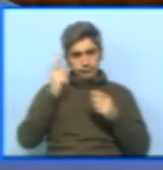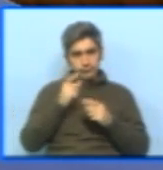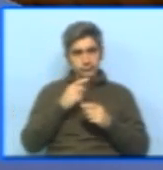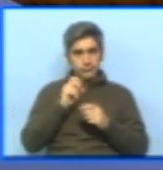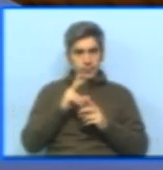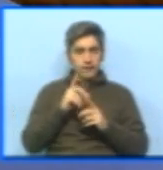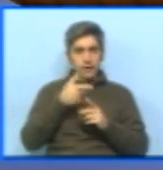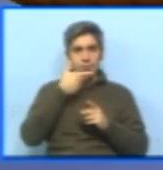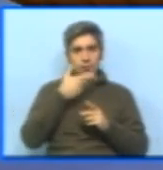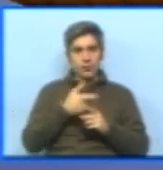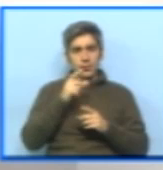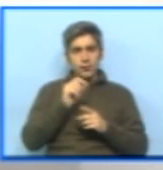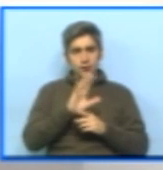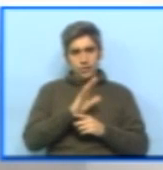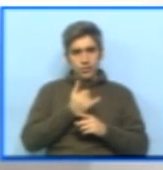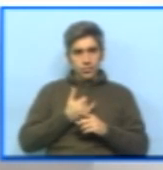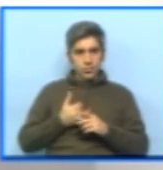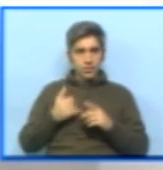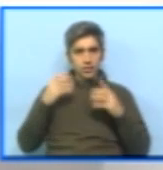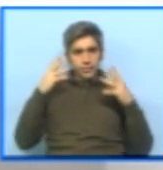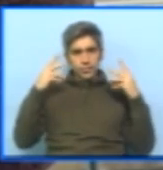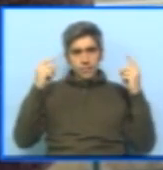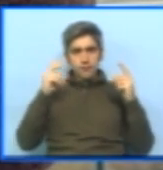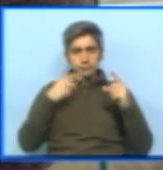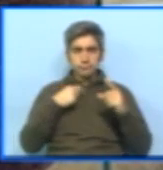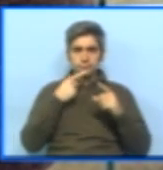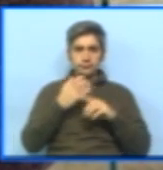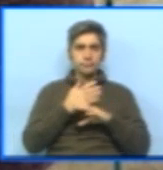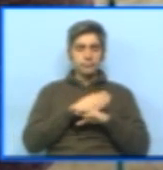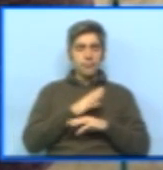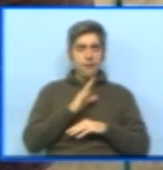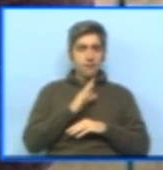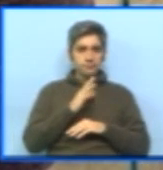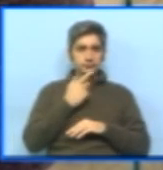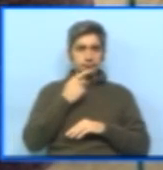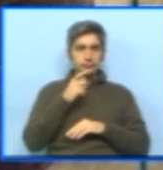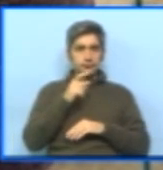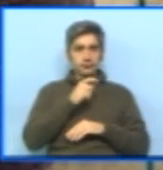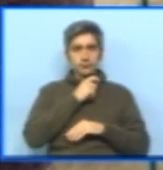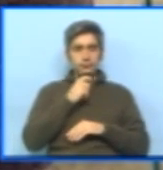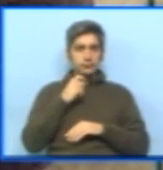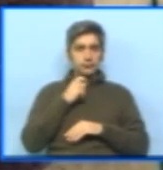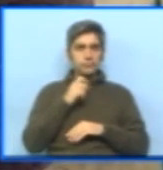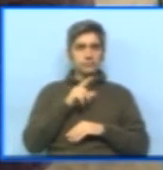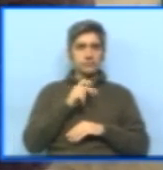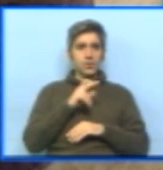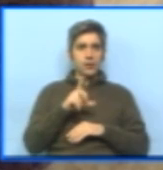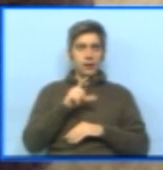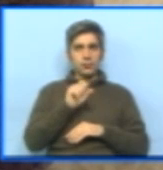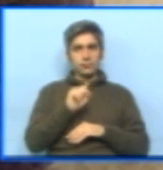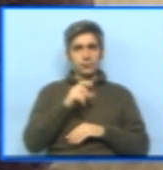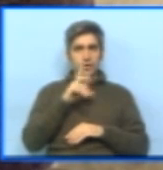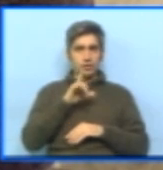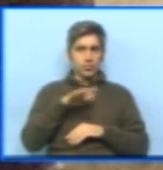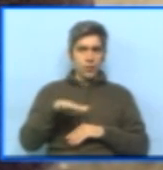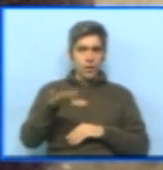já lá vamos a essa experiência também, que é espiritual, sem dúvida. Perguntava-lhe antes disso, o Padre Luís Dial é do Patriarcado de Lisboa. Sim. De que forma